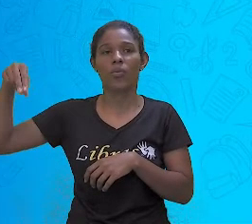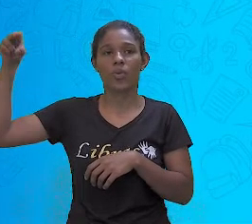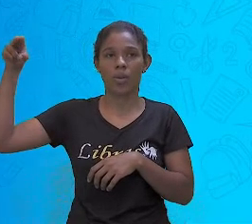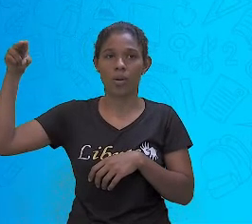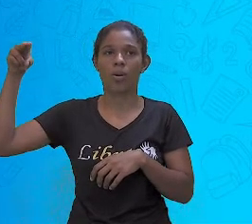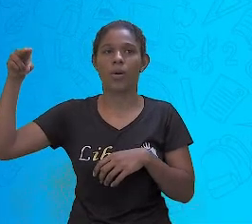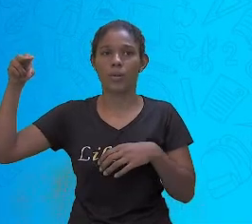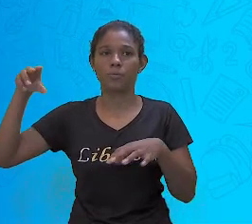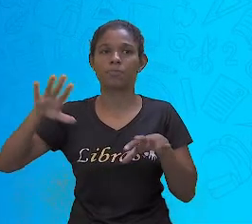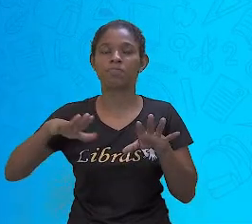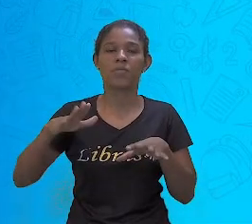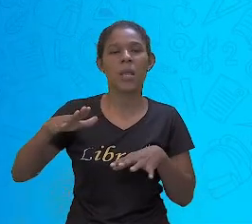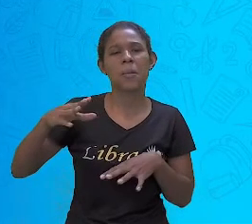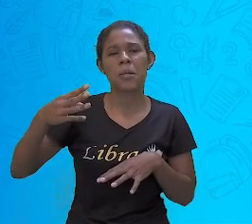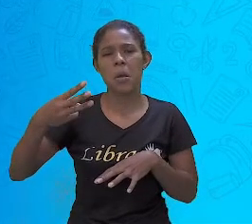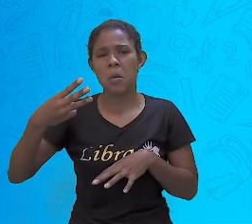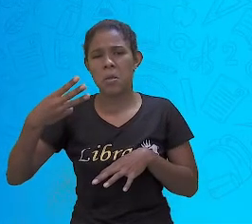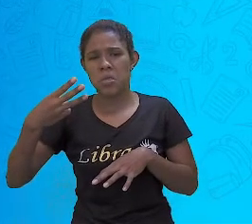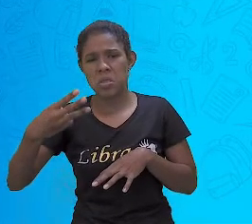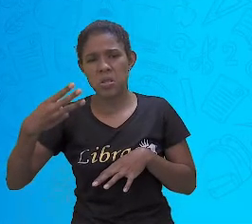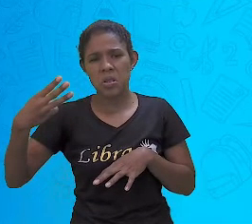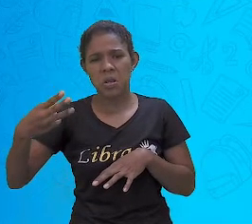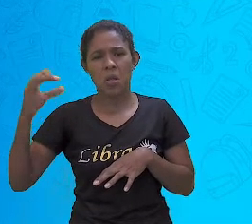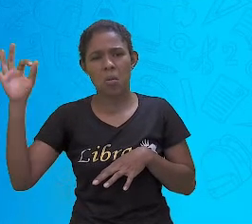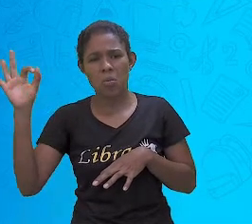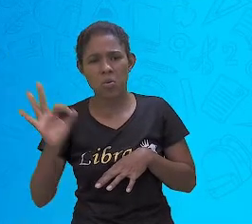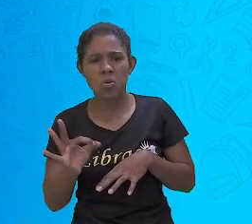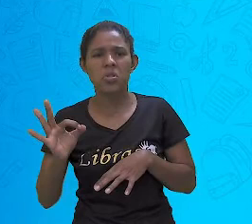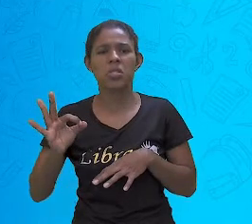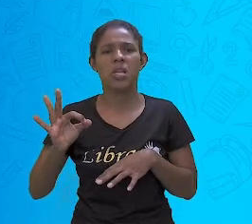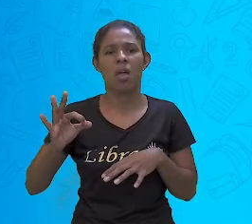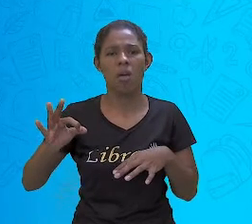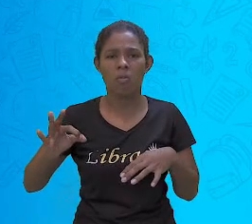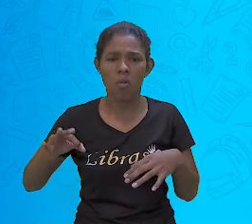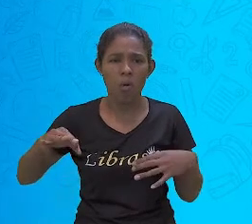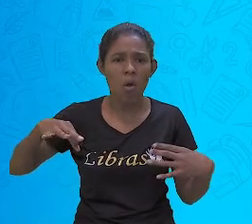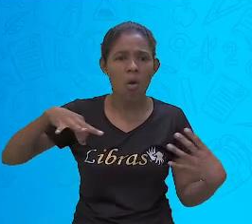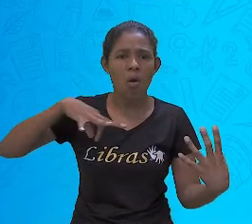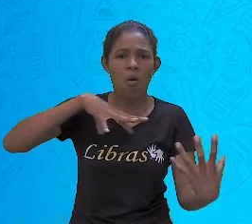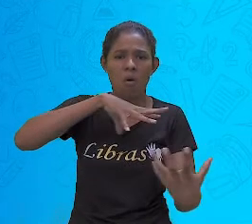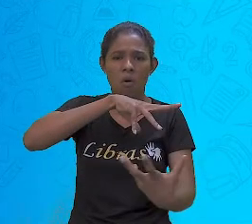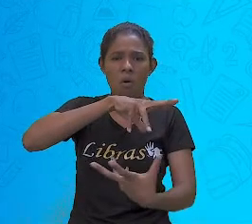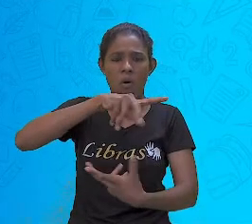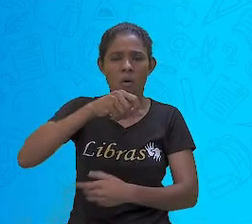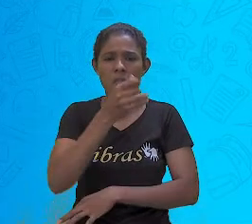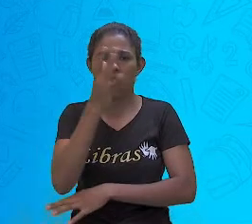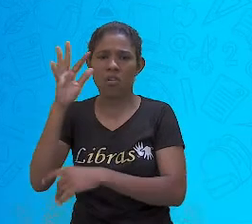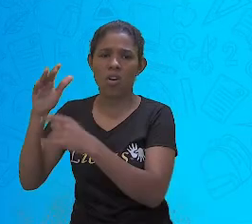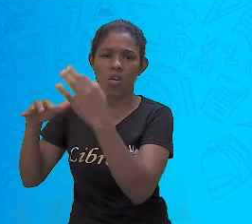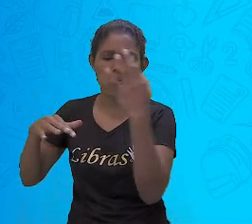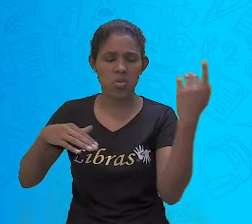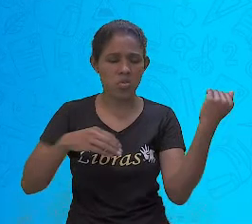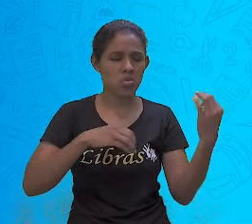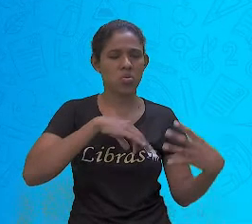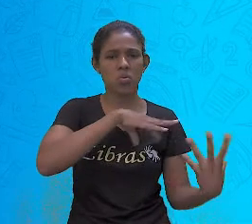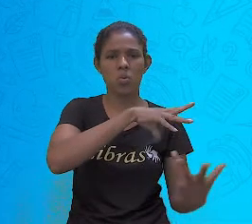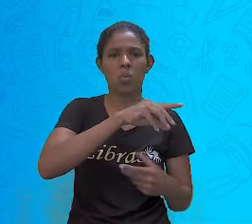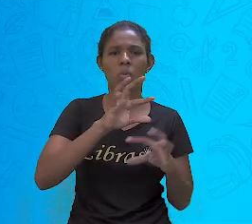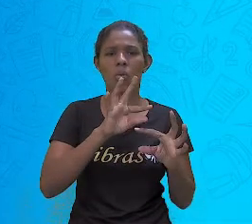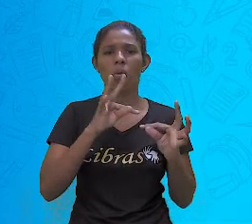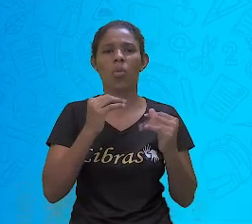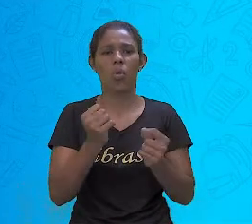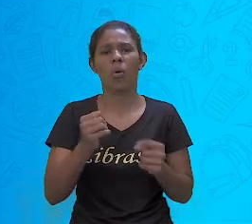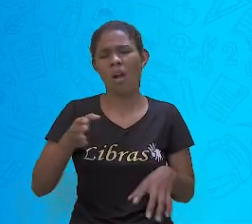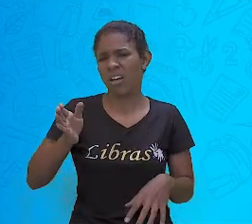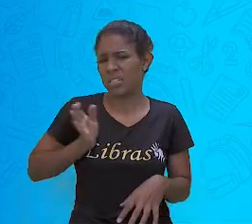equivale a 33% das reservas florestais do mundo inteiro e possui a mais variada flora do mundo. É muita riqueza que a